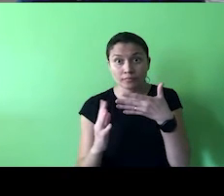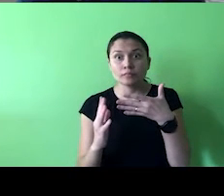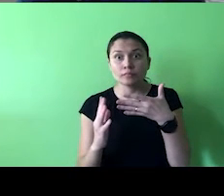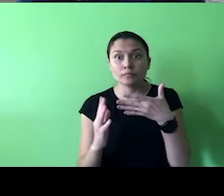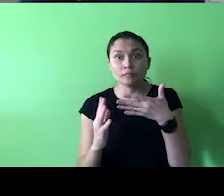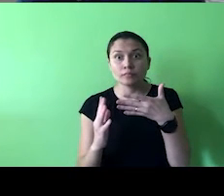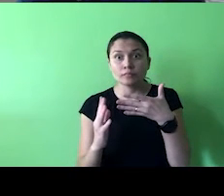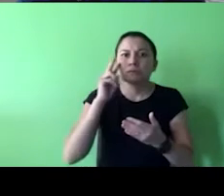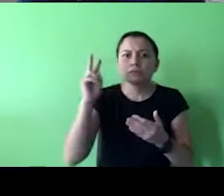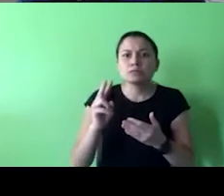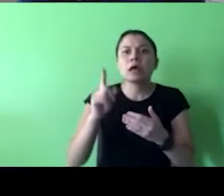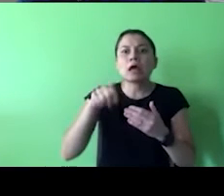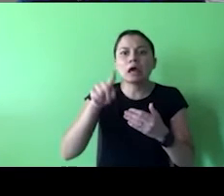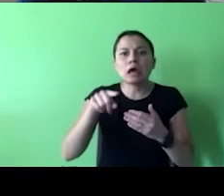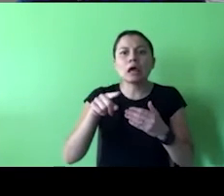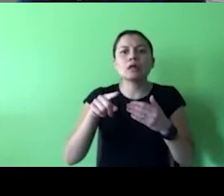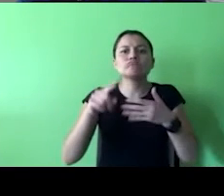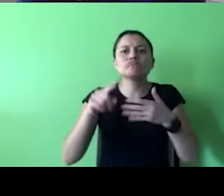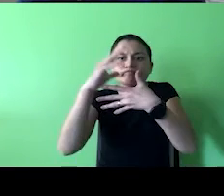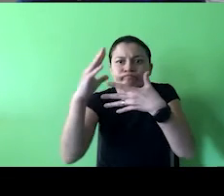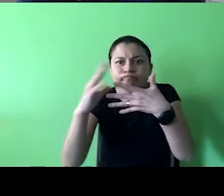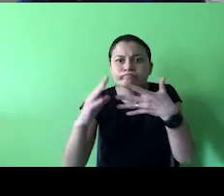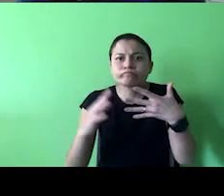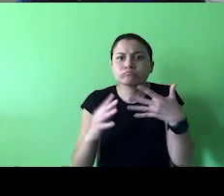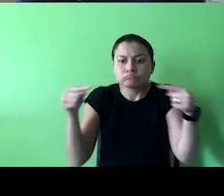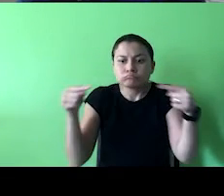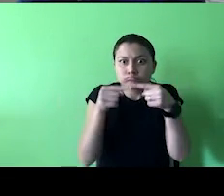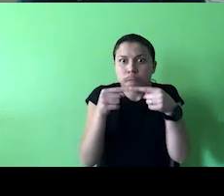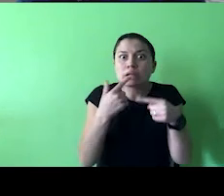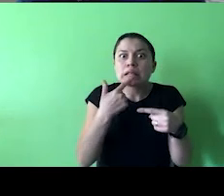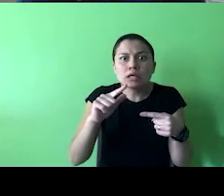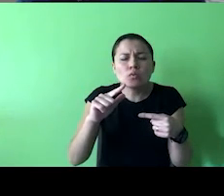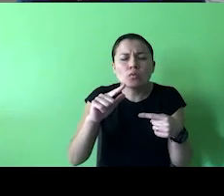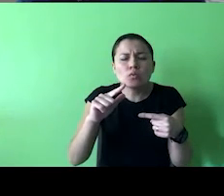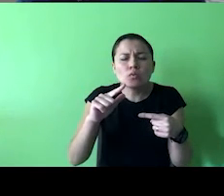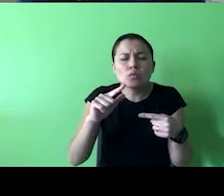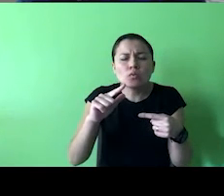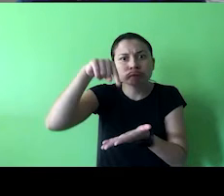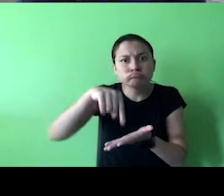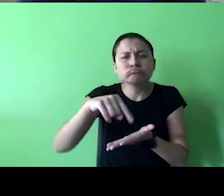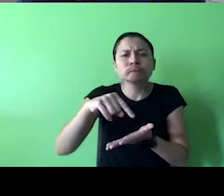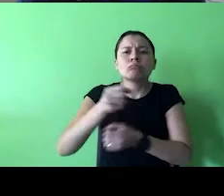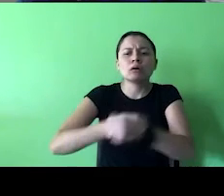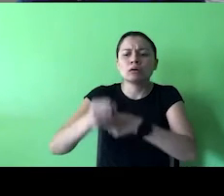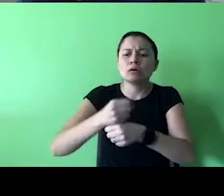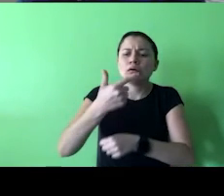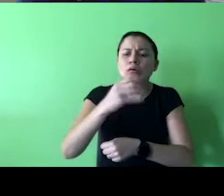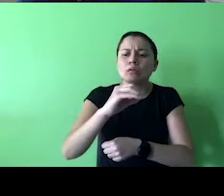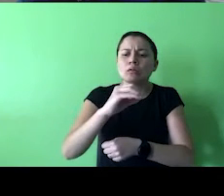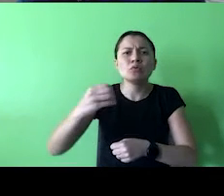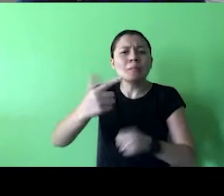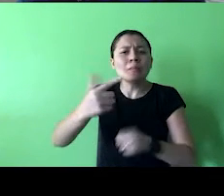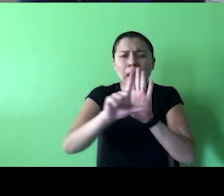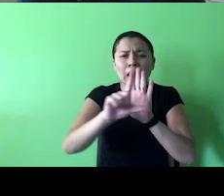uma língua oficial do Brasil somente em 2002 e regulamentada só em 2015, a gente tem pouco mais de 15 anos